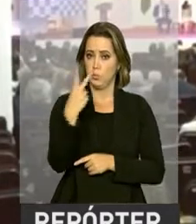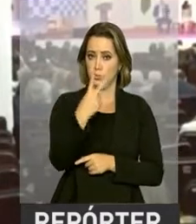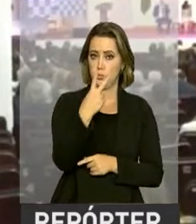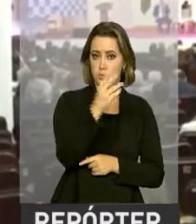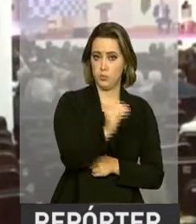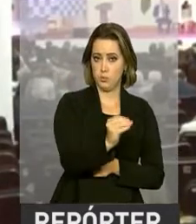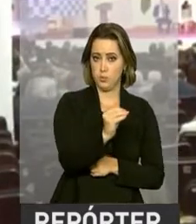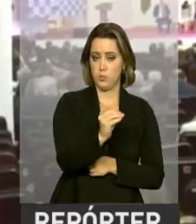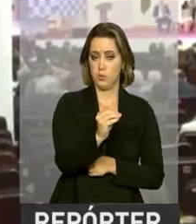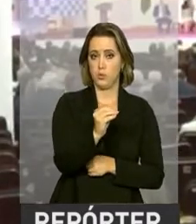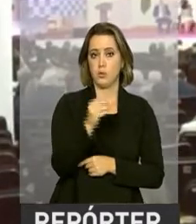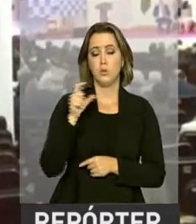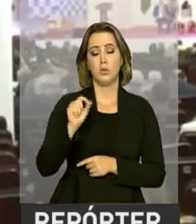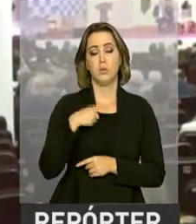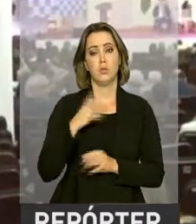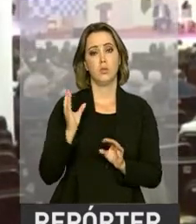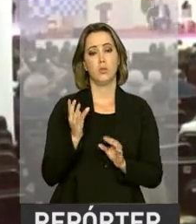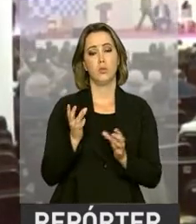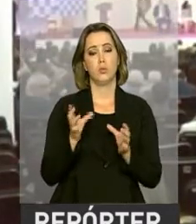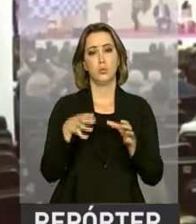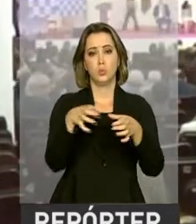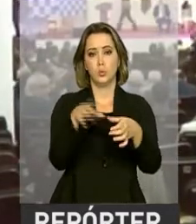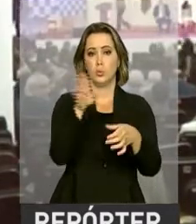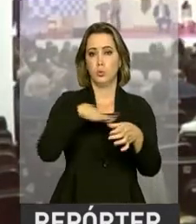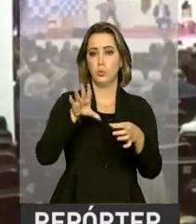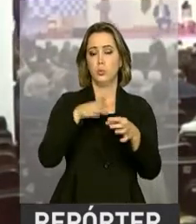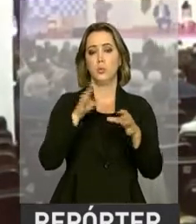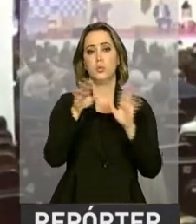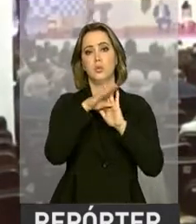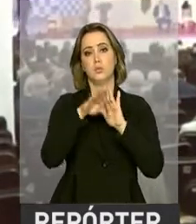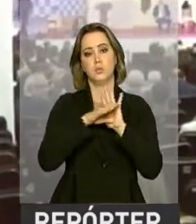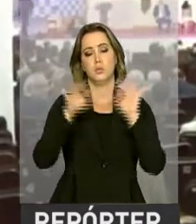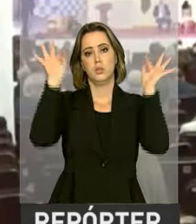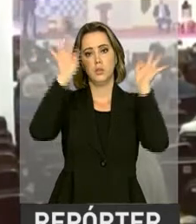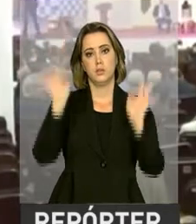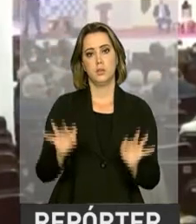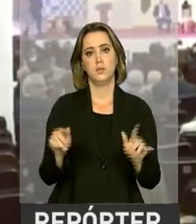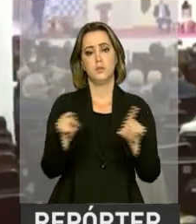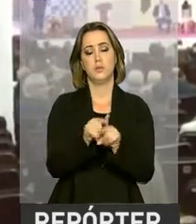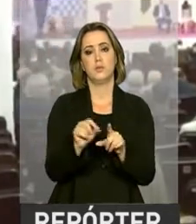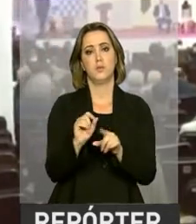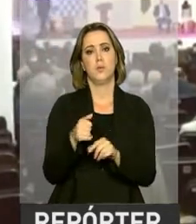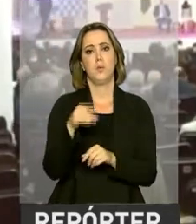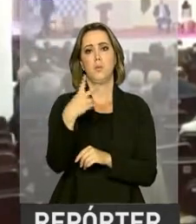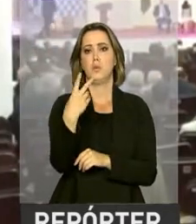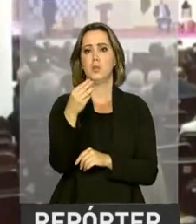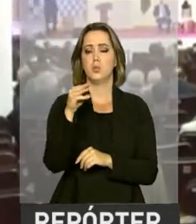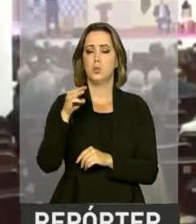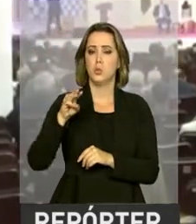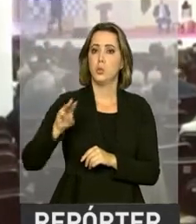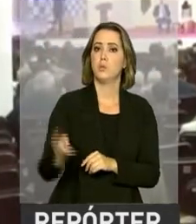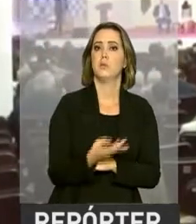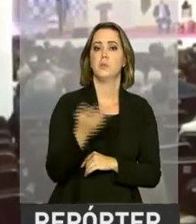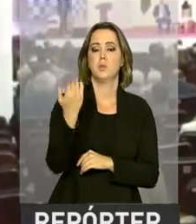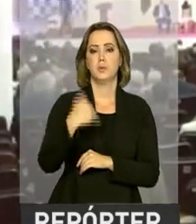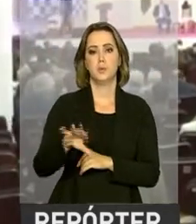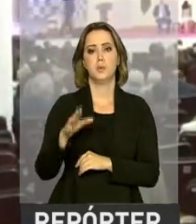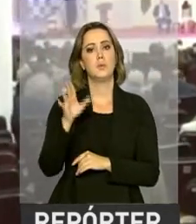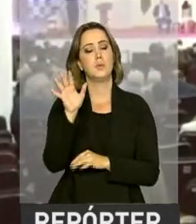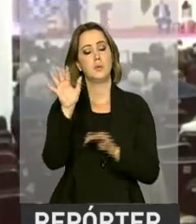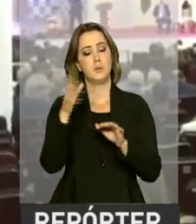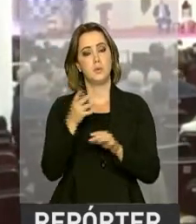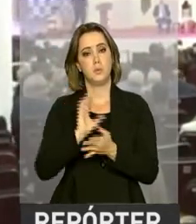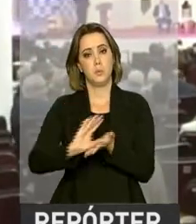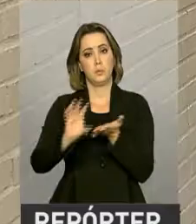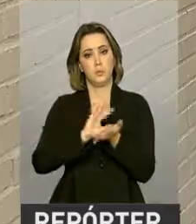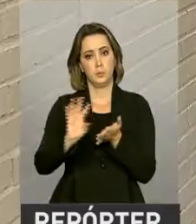fazem parte do Criança Feliz e receberam do governo federal R$ 2,5 milhões para capacitar profissionais e equipes para trabalhar